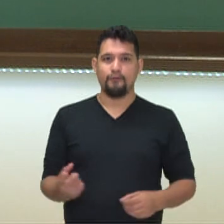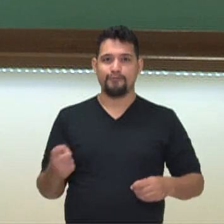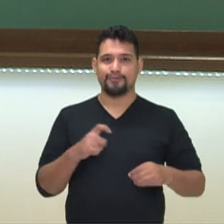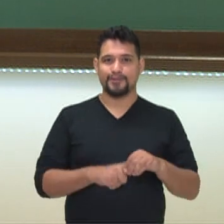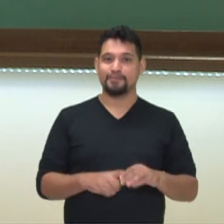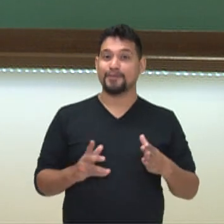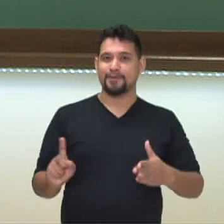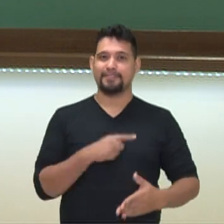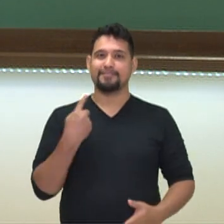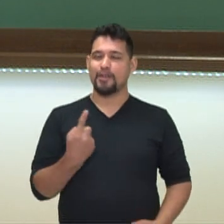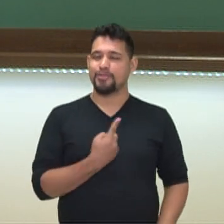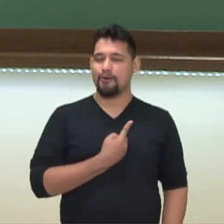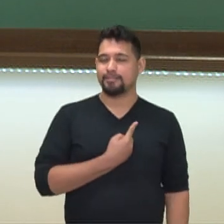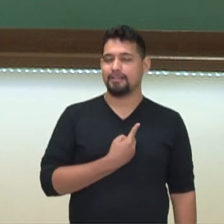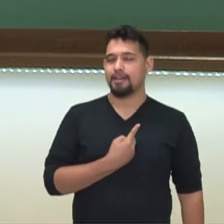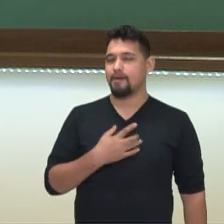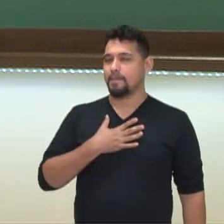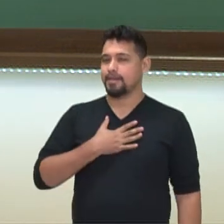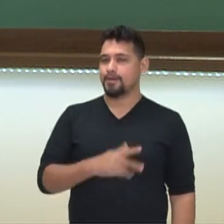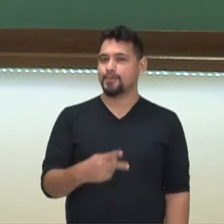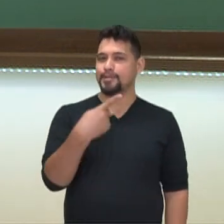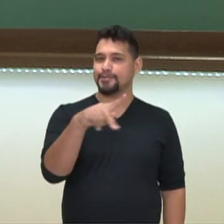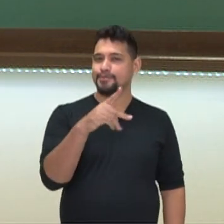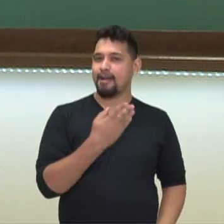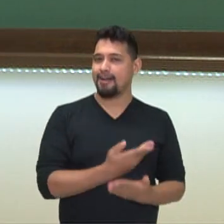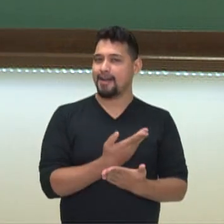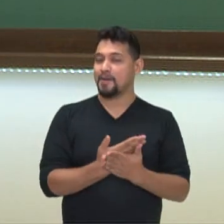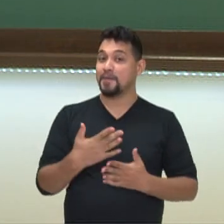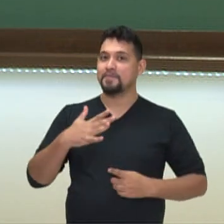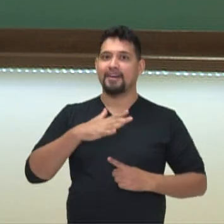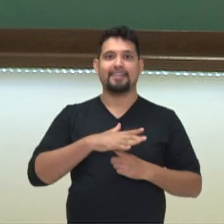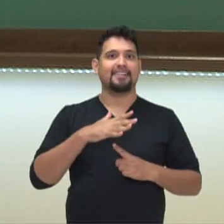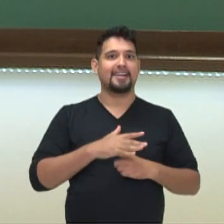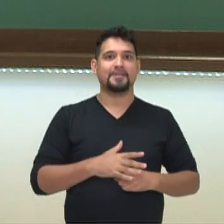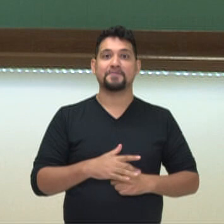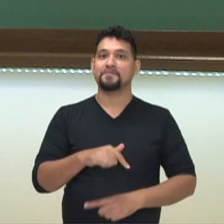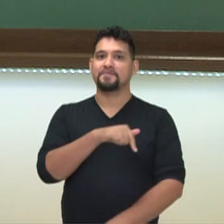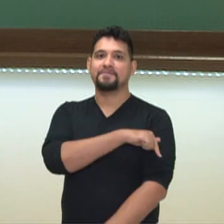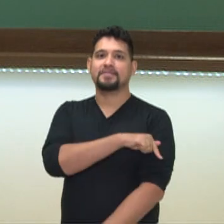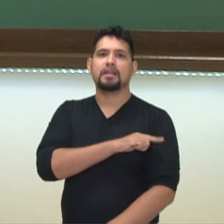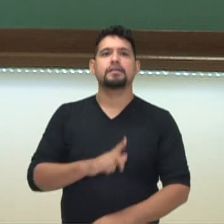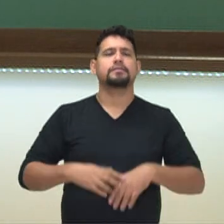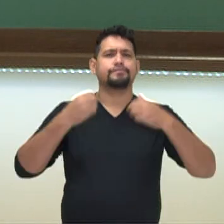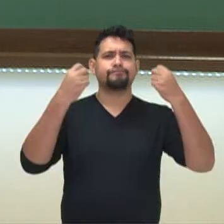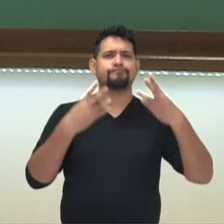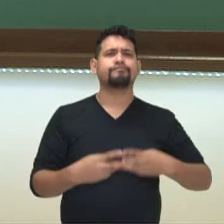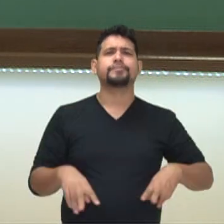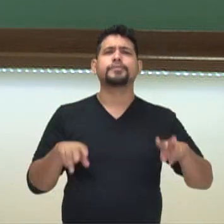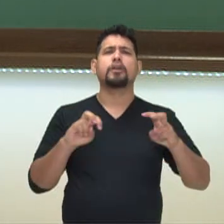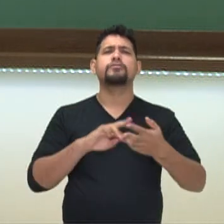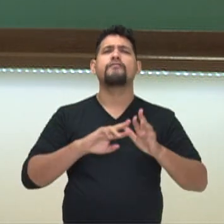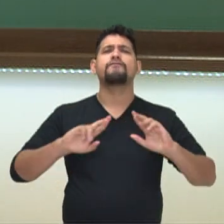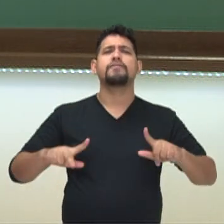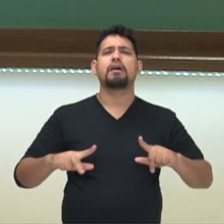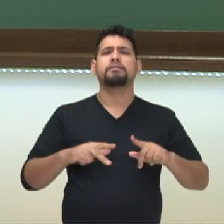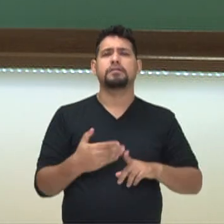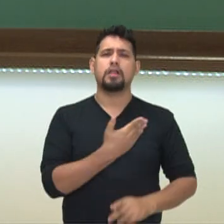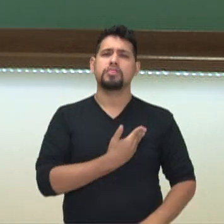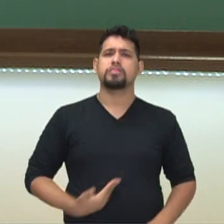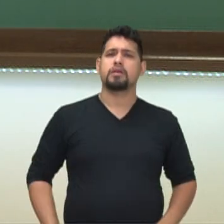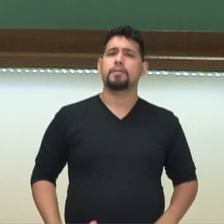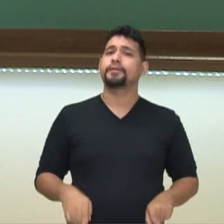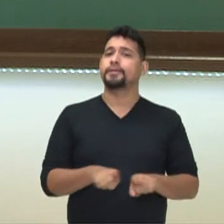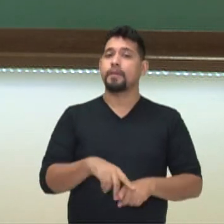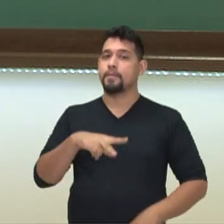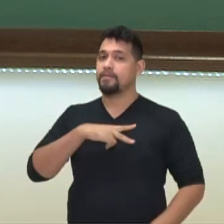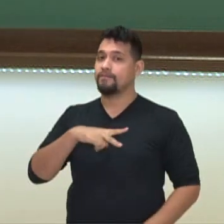Voltamos com a sua aula Paraná. 7º ano, estamos falando de esfera pública, esfera privada e